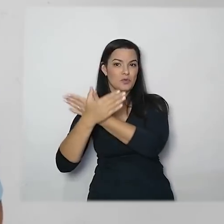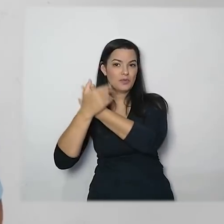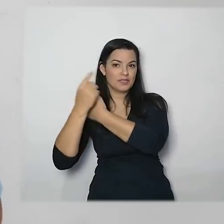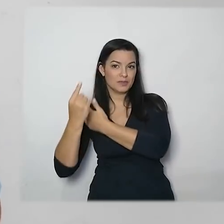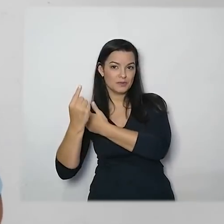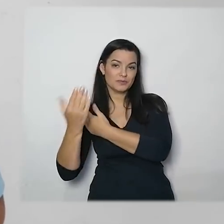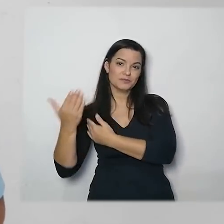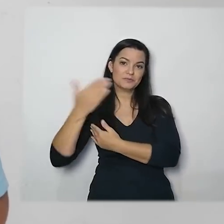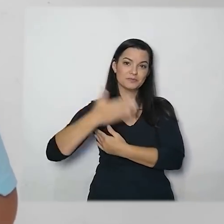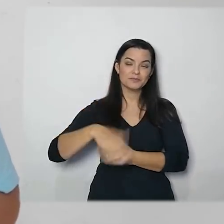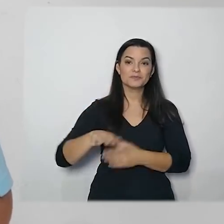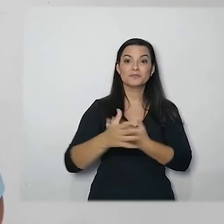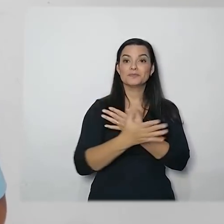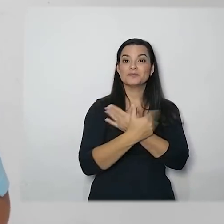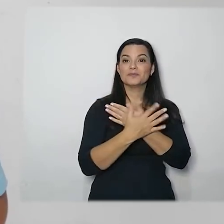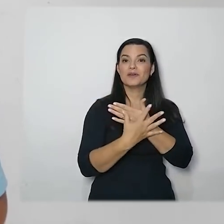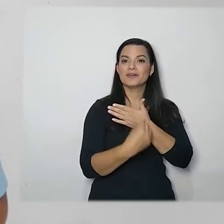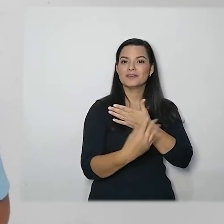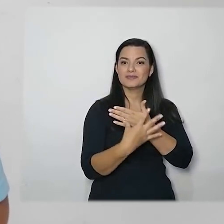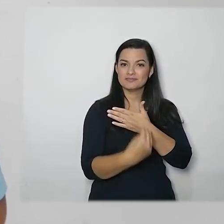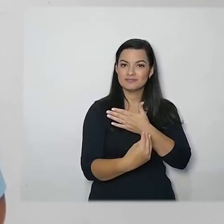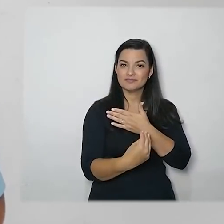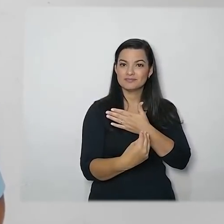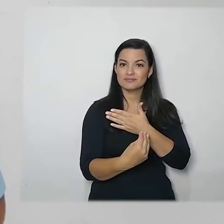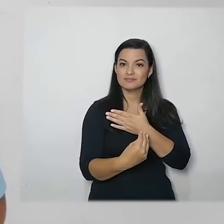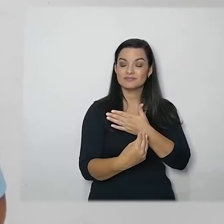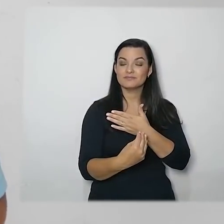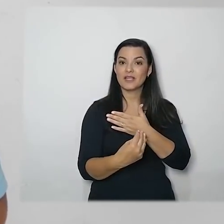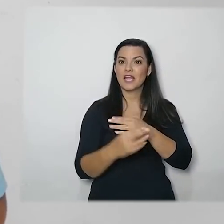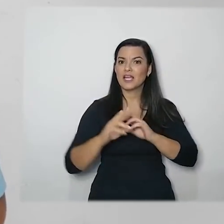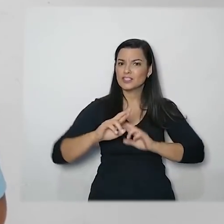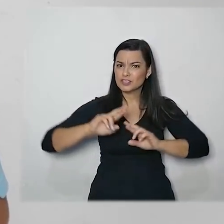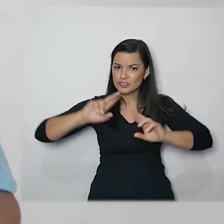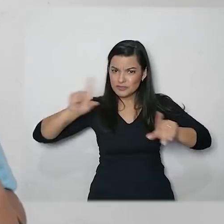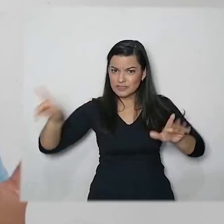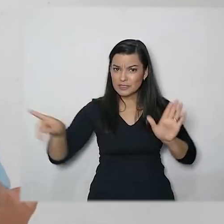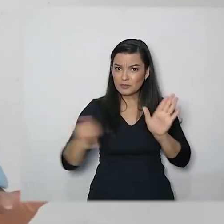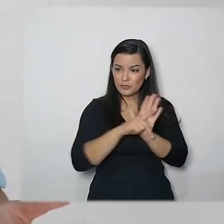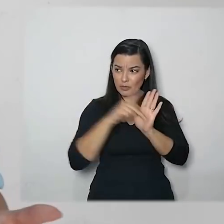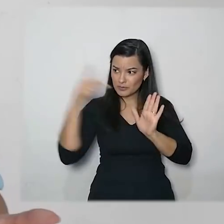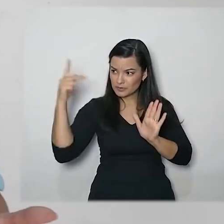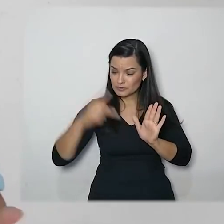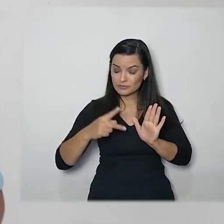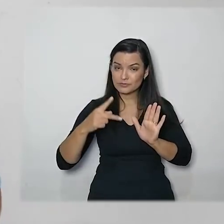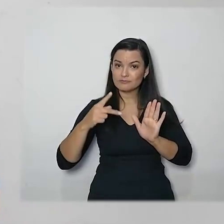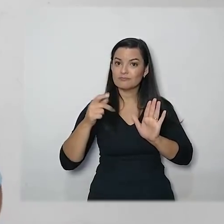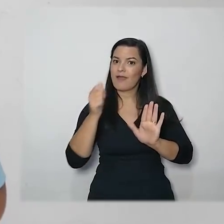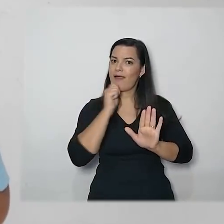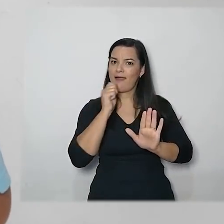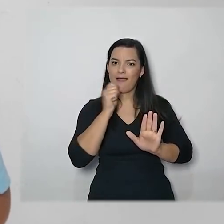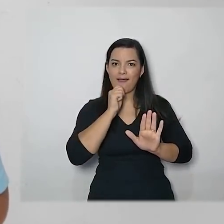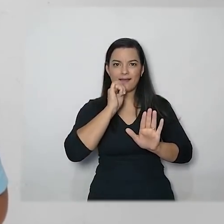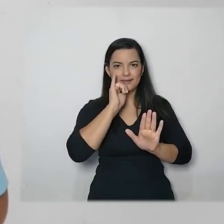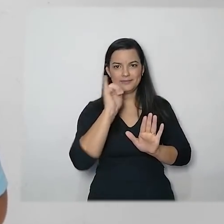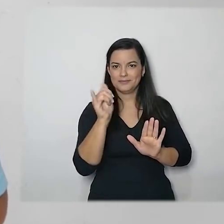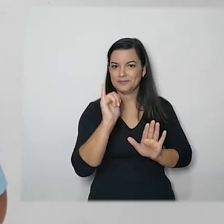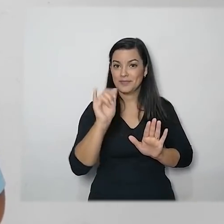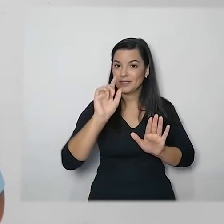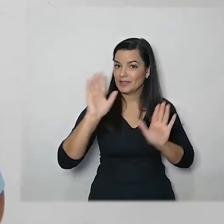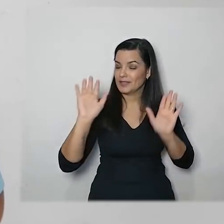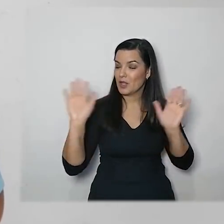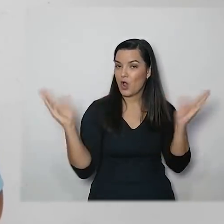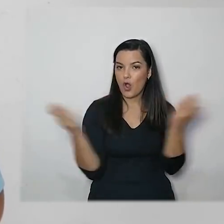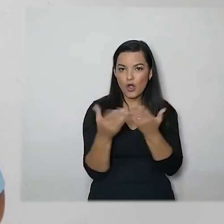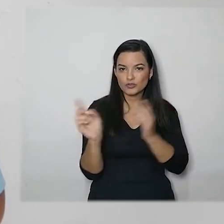mariposa, tá bom? Essa diferença eu ainda não vou te contar. Nós vamos descobrir, mas ainda não é